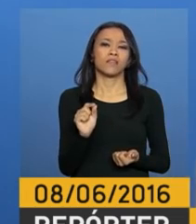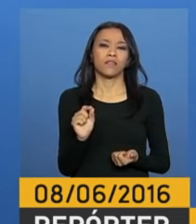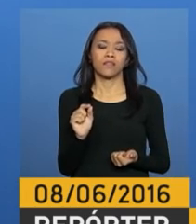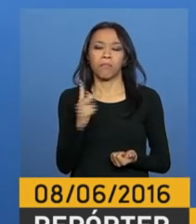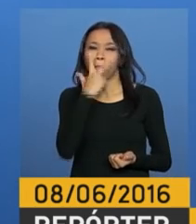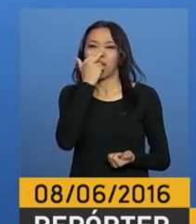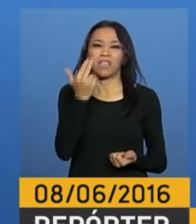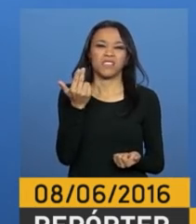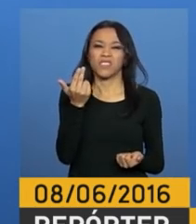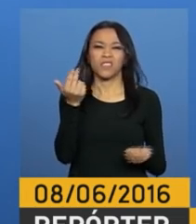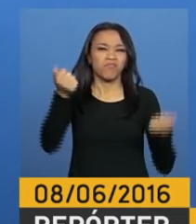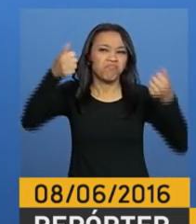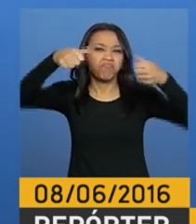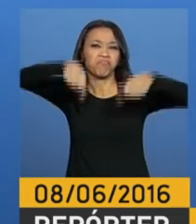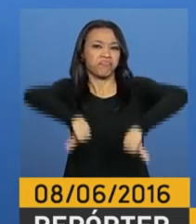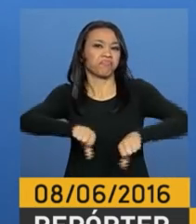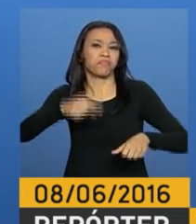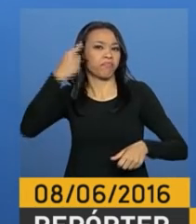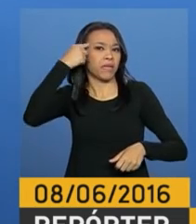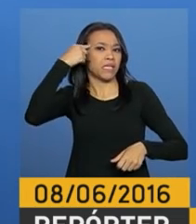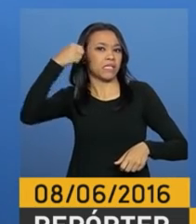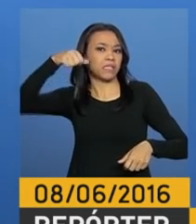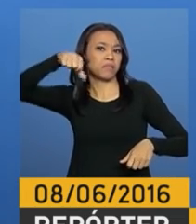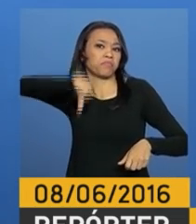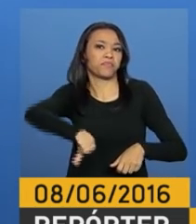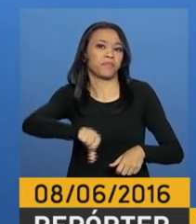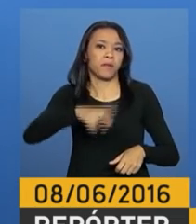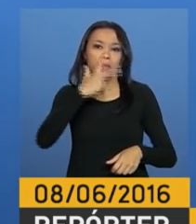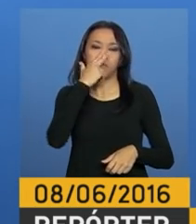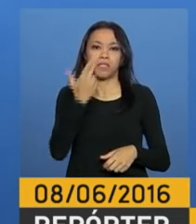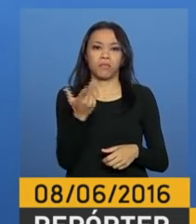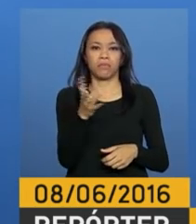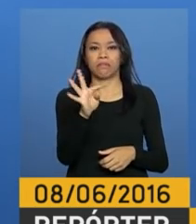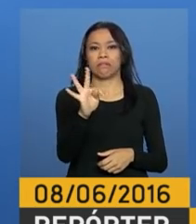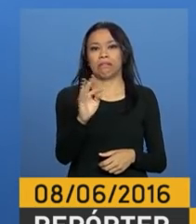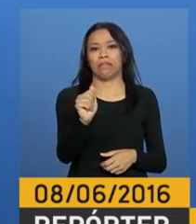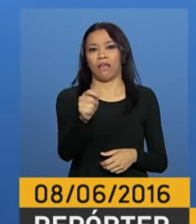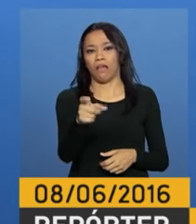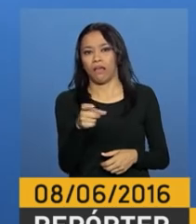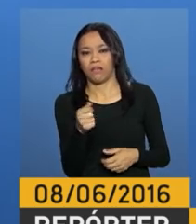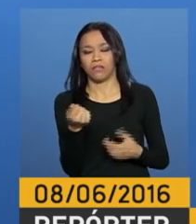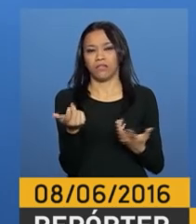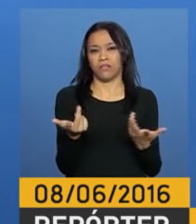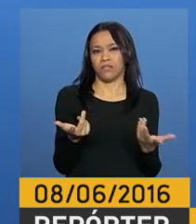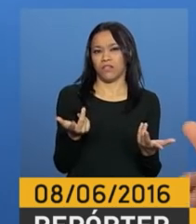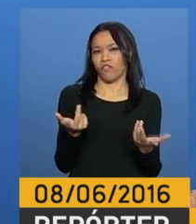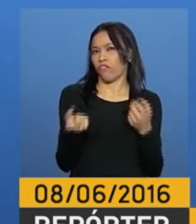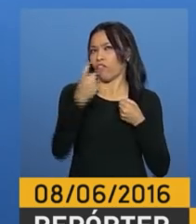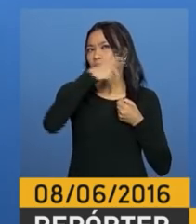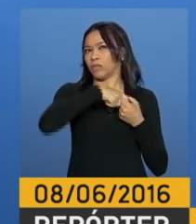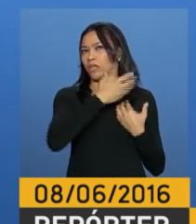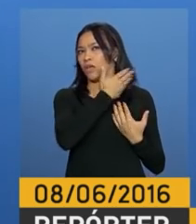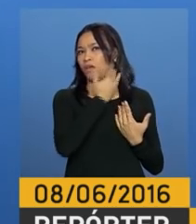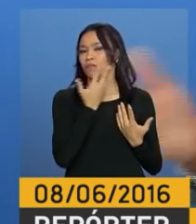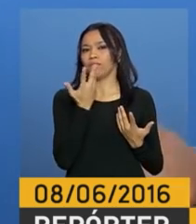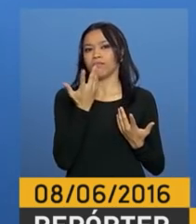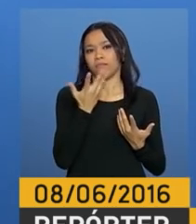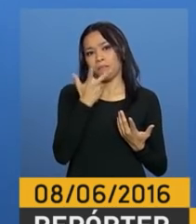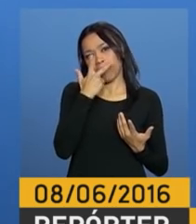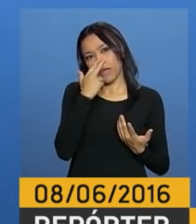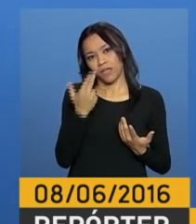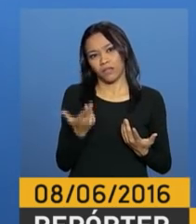desastres como a de querer fixar taxa de retorno de maneira unilateral como se a